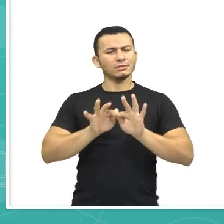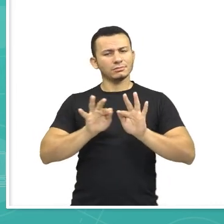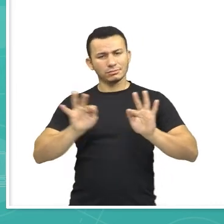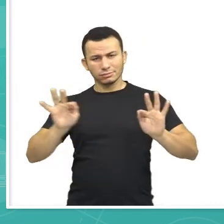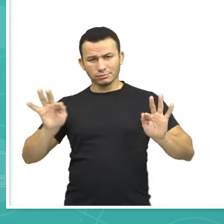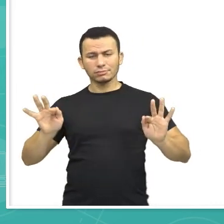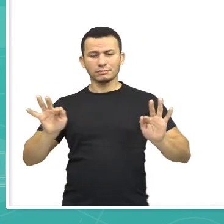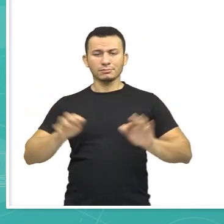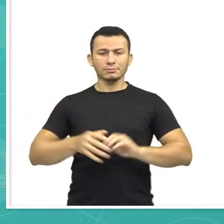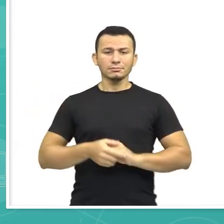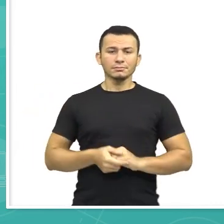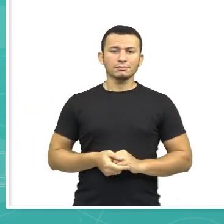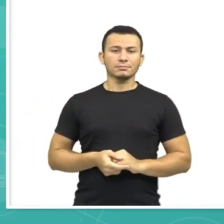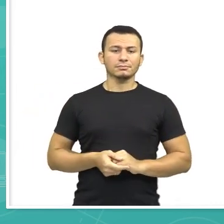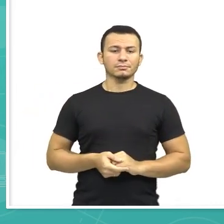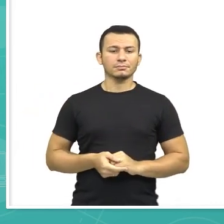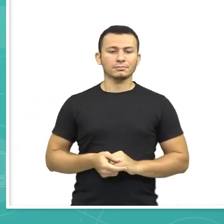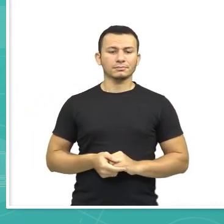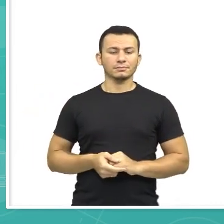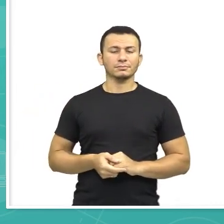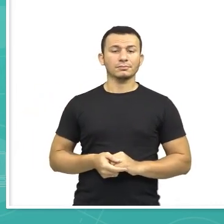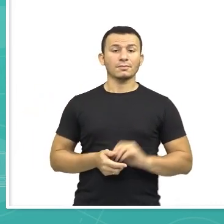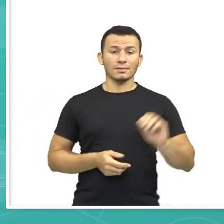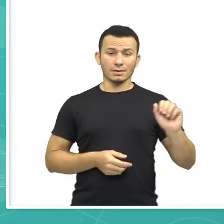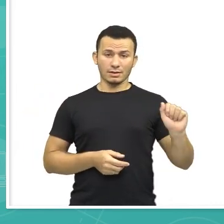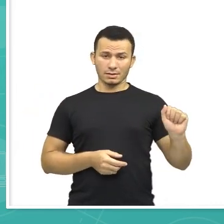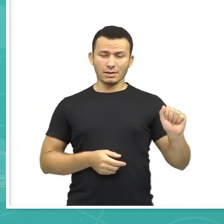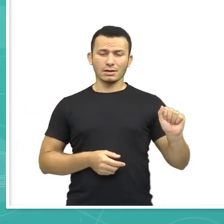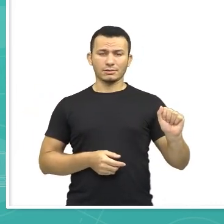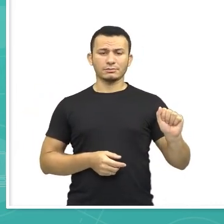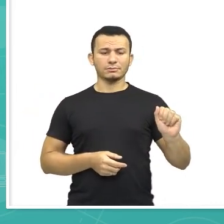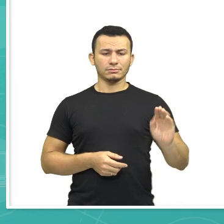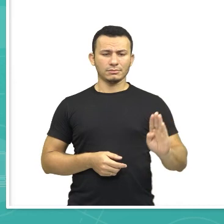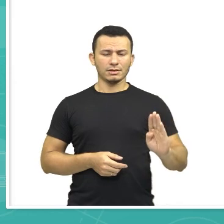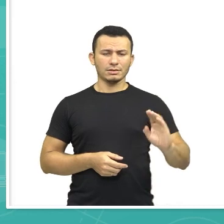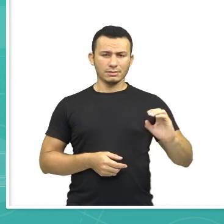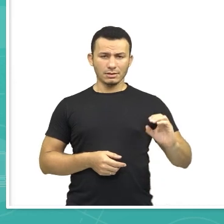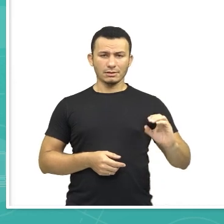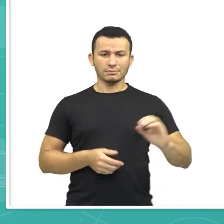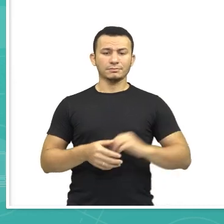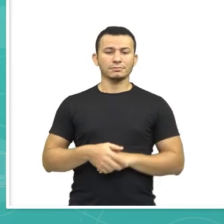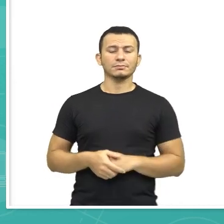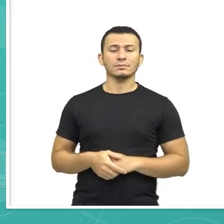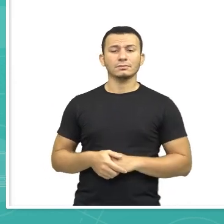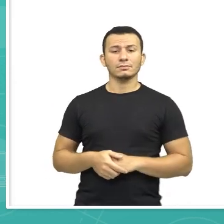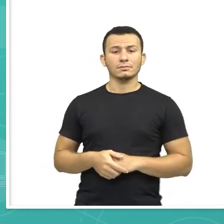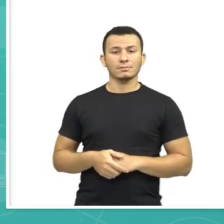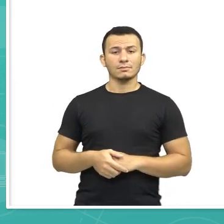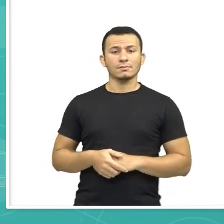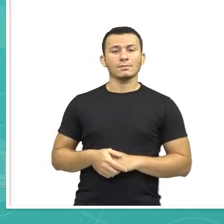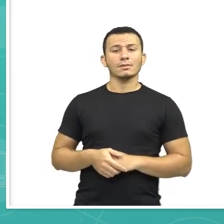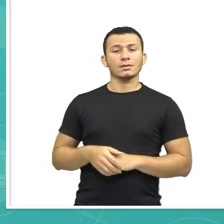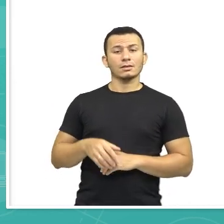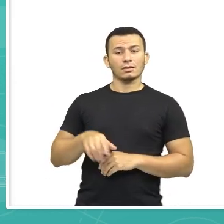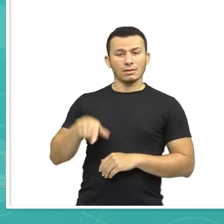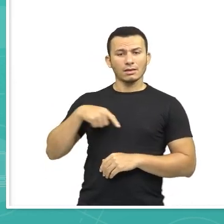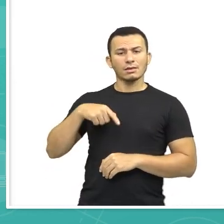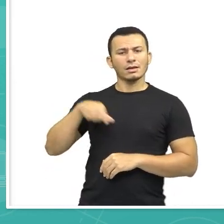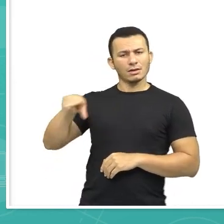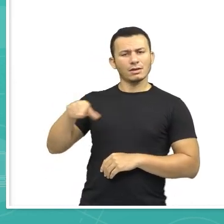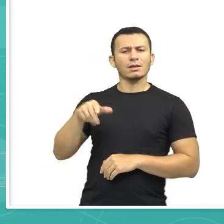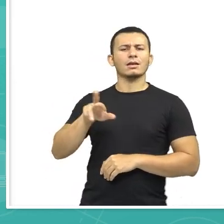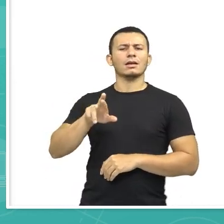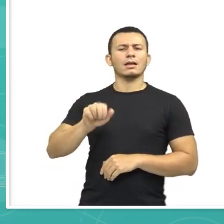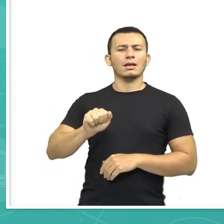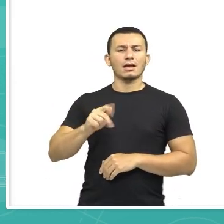a questão. Então temos aí o rapaz. Nós vamos indicar ele, não é isso? Temos só um rapaz, só um sinônimo